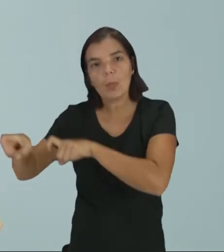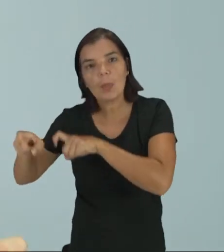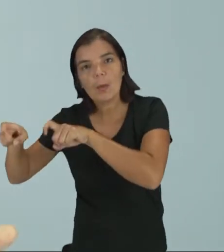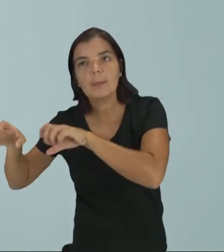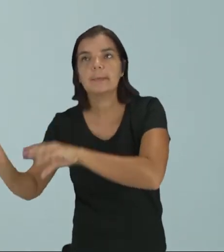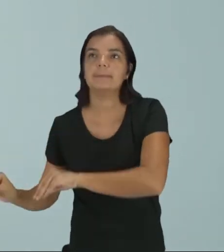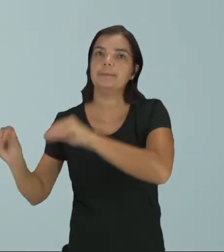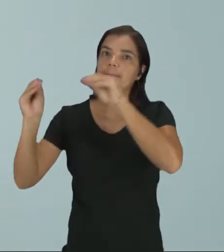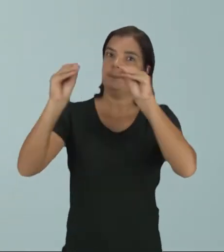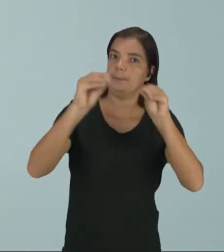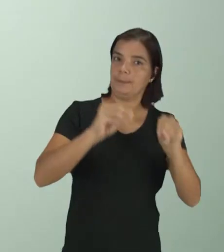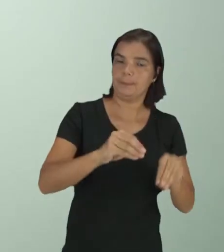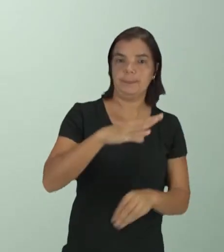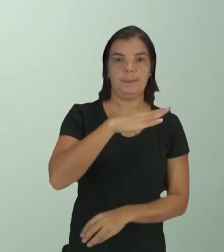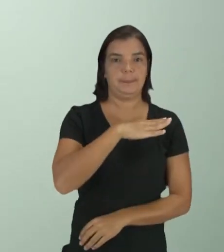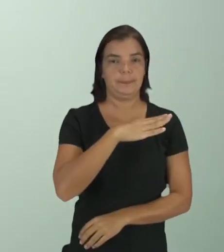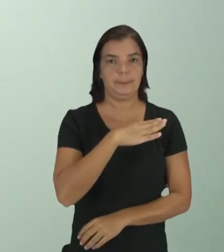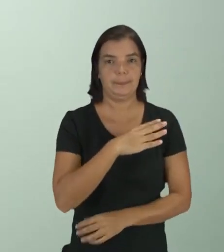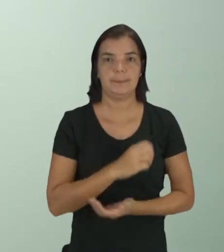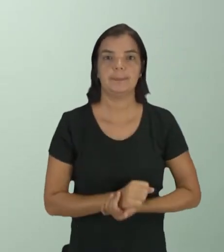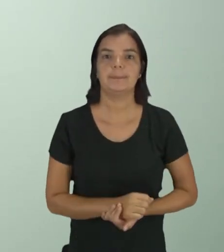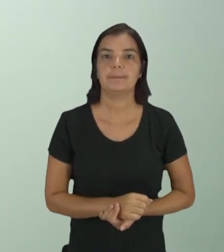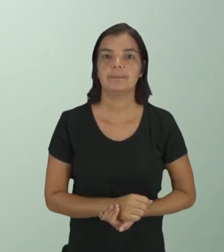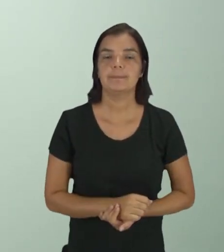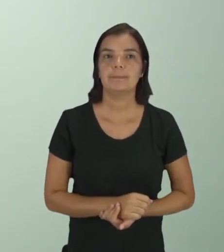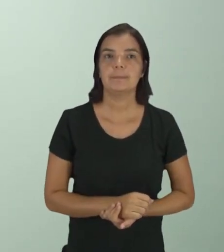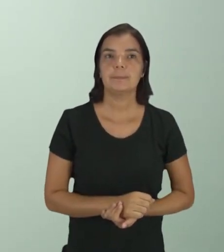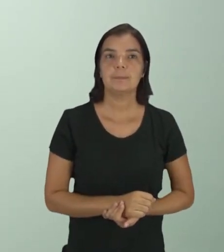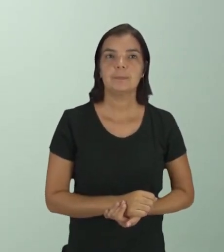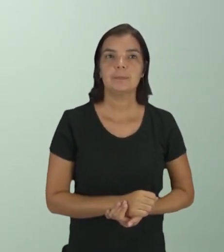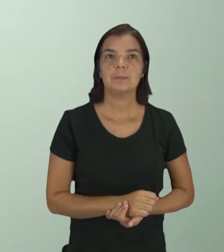das áreas rurais para as áreas urbanas.